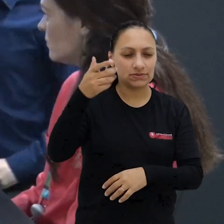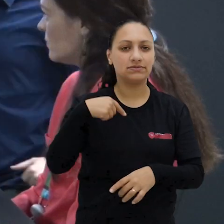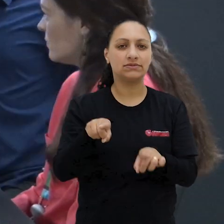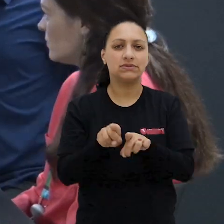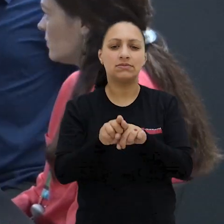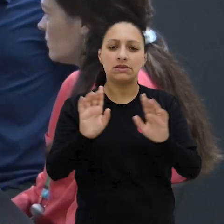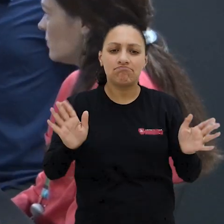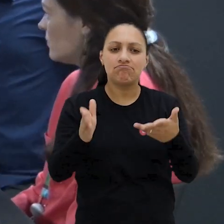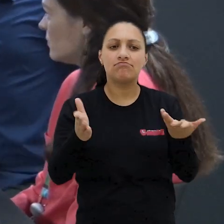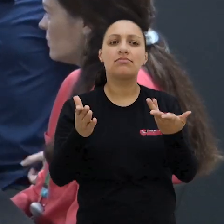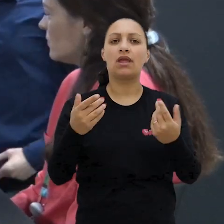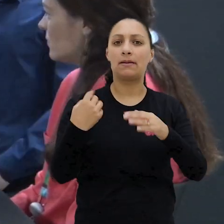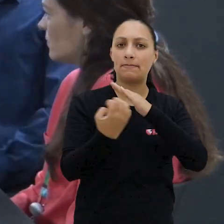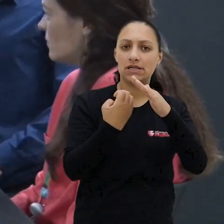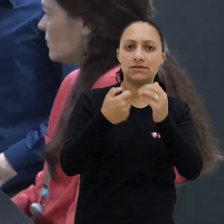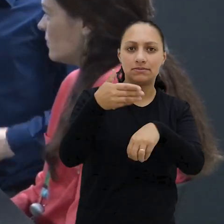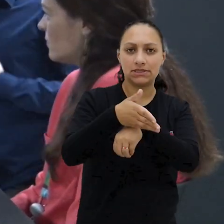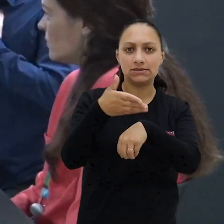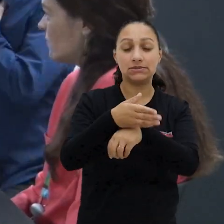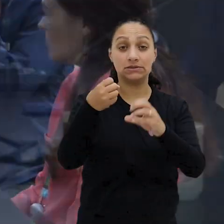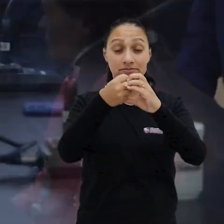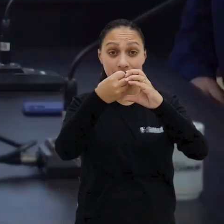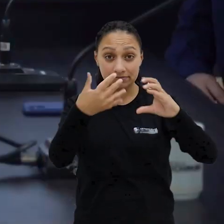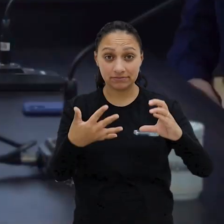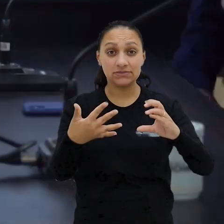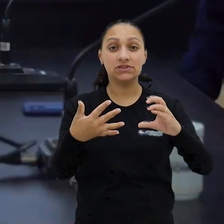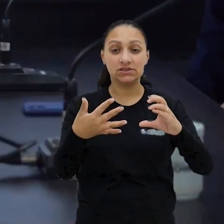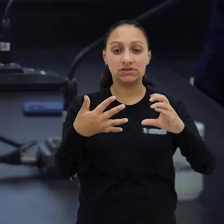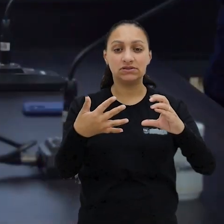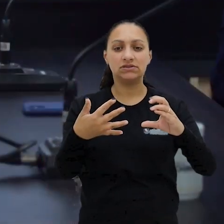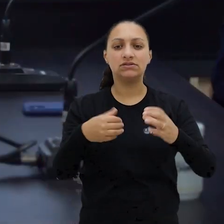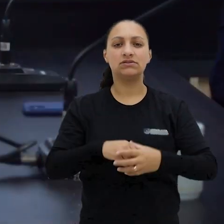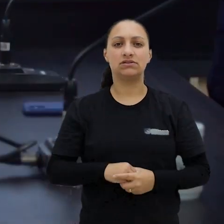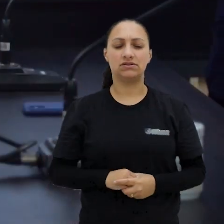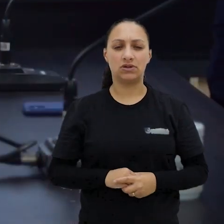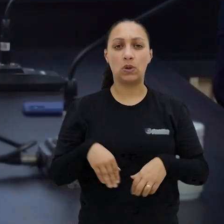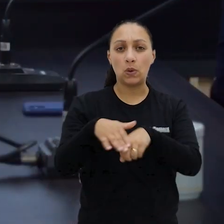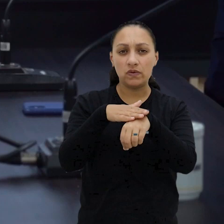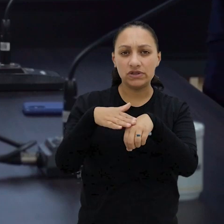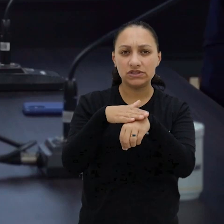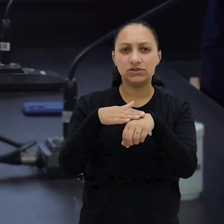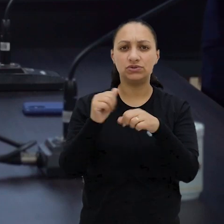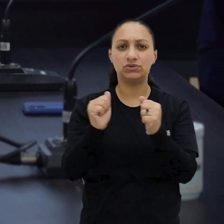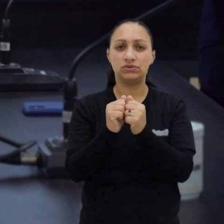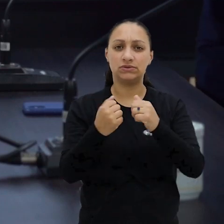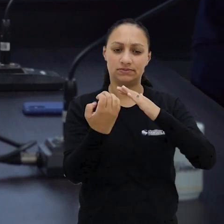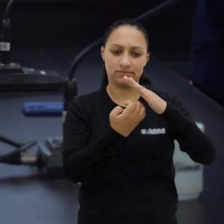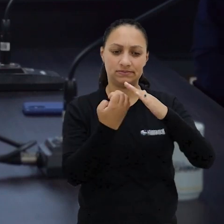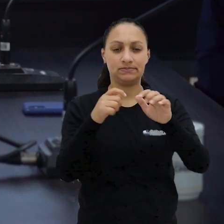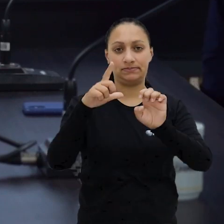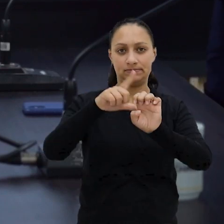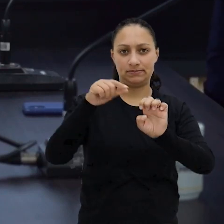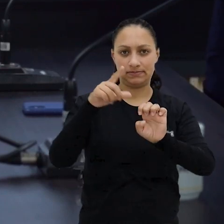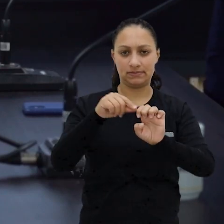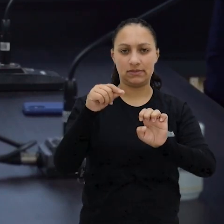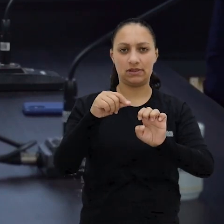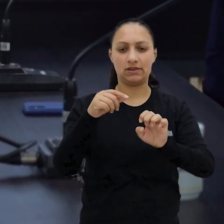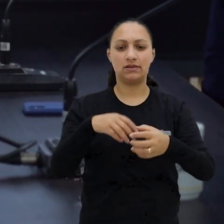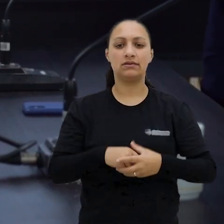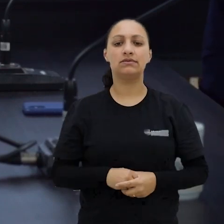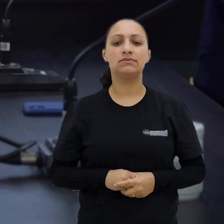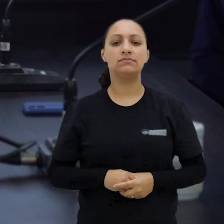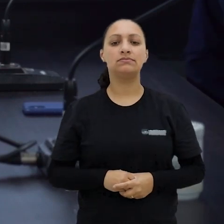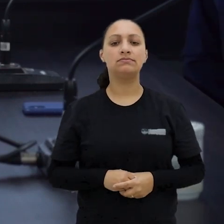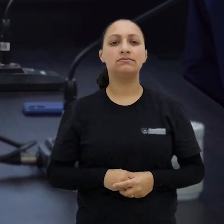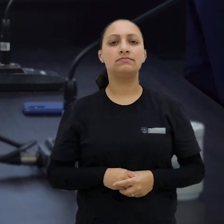incentivo, empresas participando, de características que é legal de reforçar que as empresas e empreendedores, né,